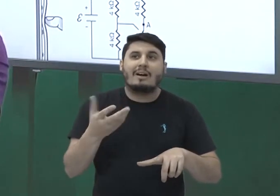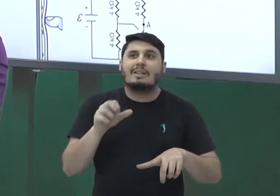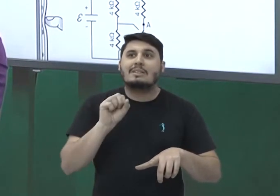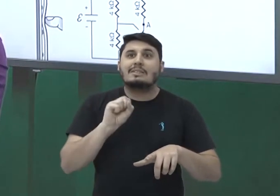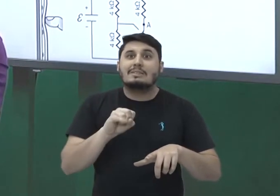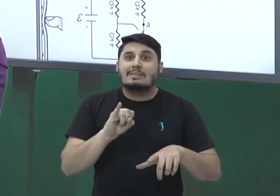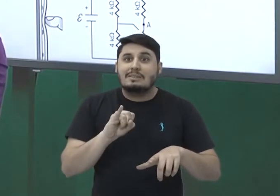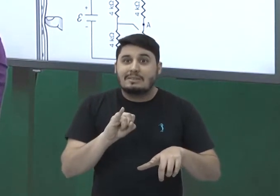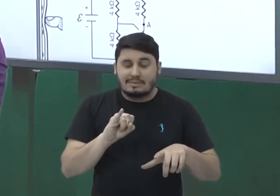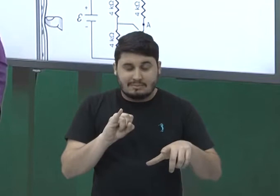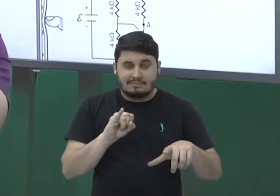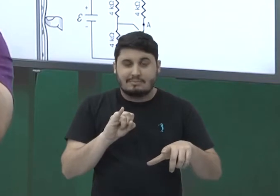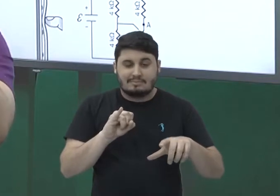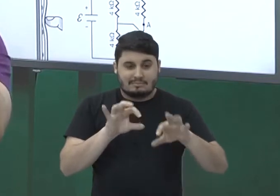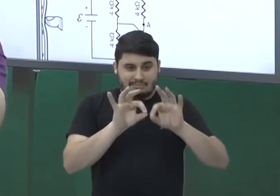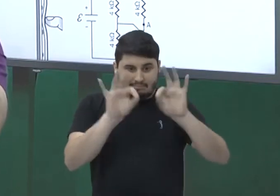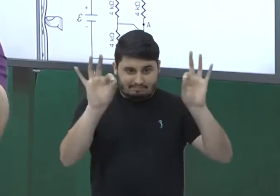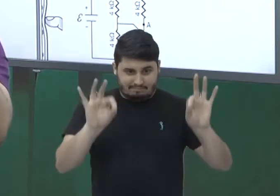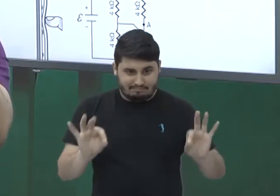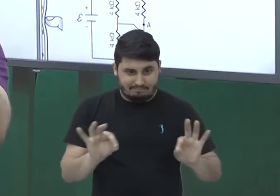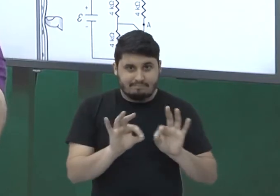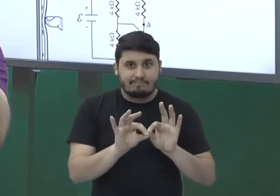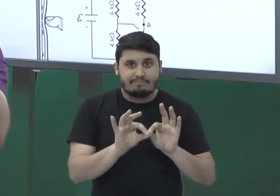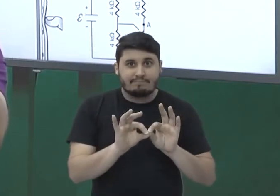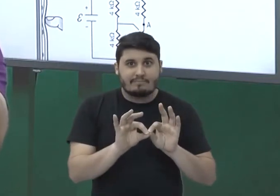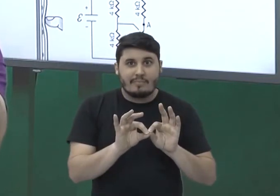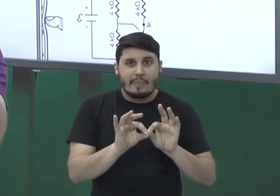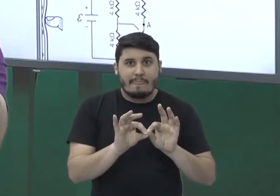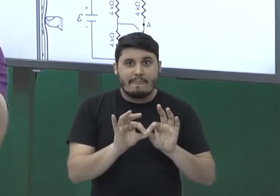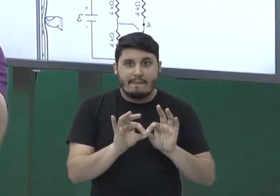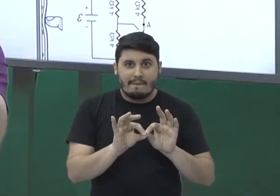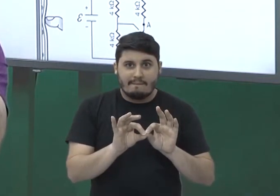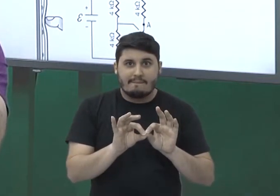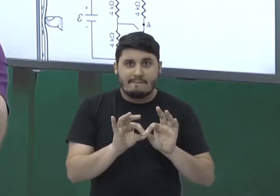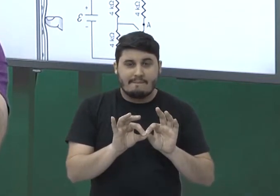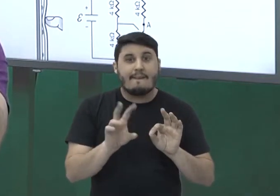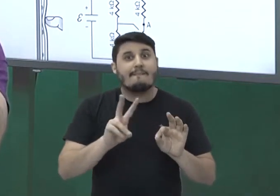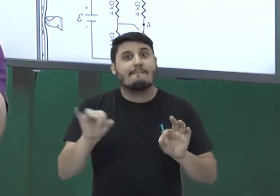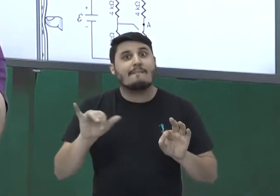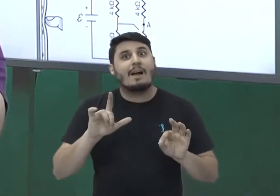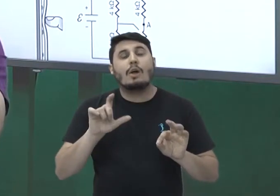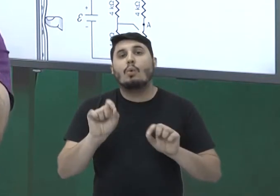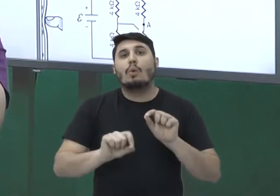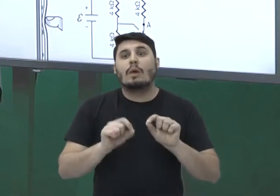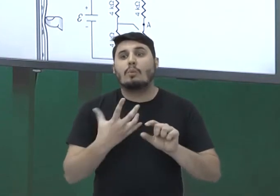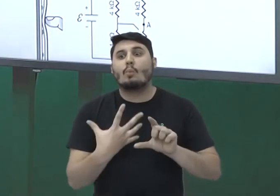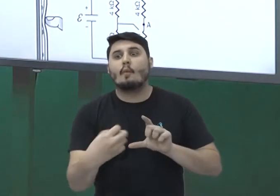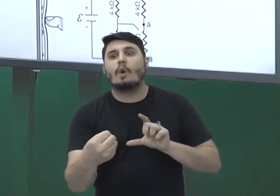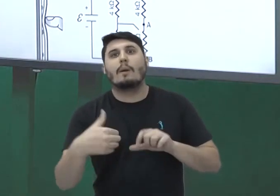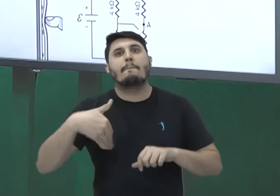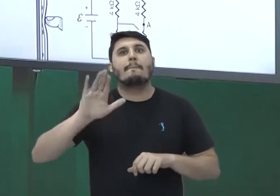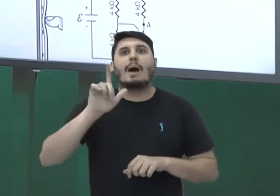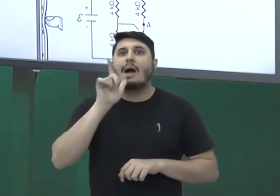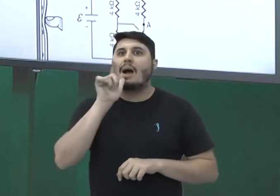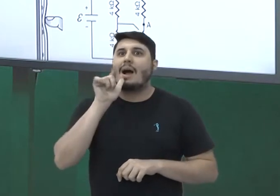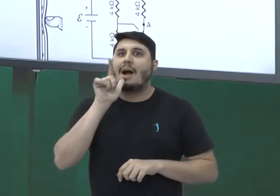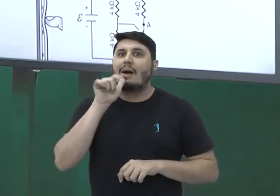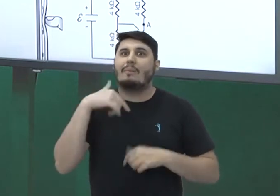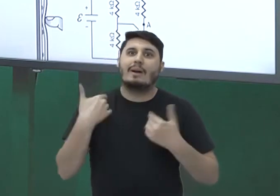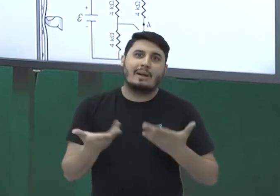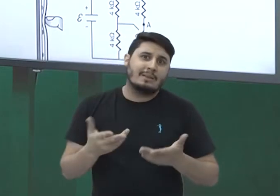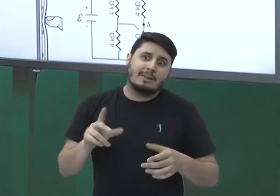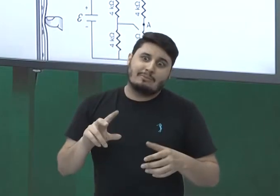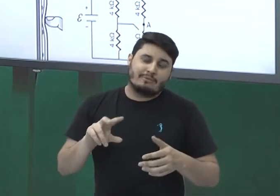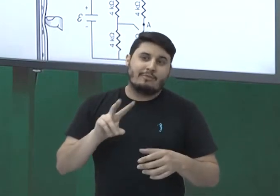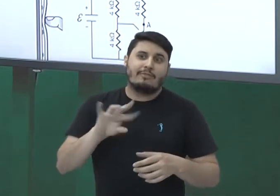circuito ser fechado onde você tocou, ele vai ser fechado onde está mais concentrado de água, certo? E aí a configuração é outra que o